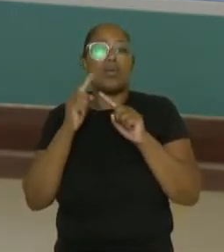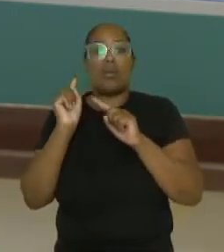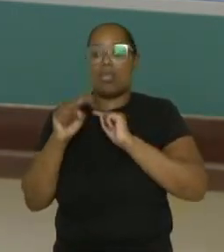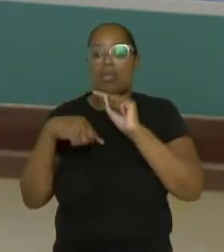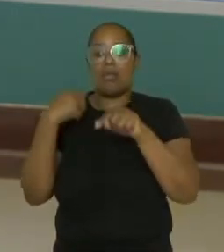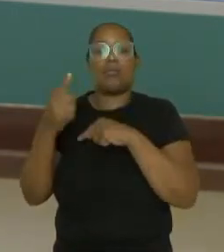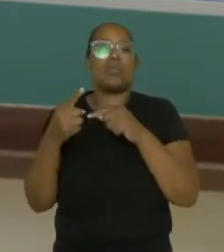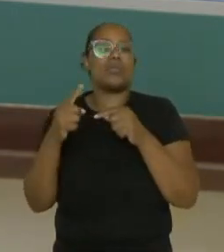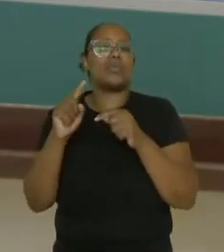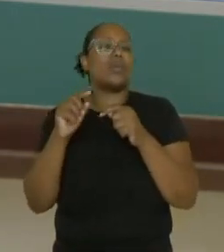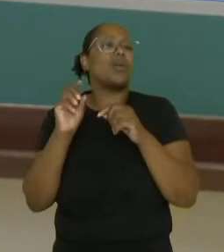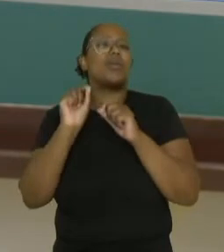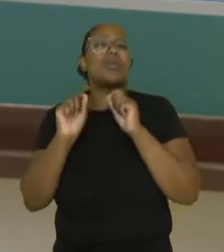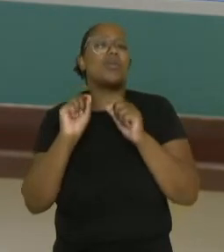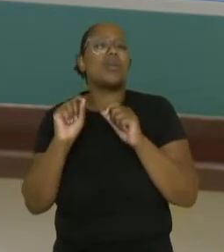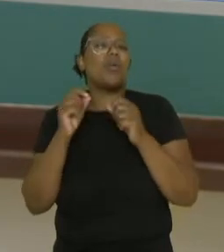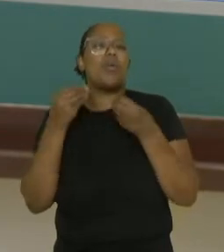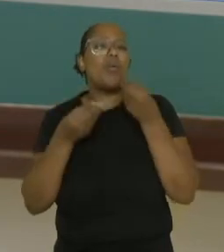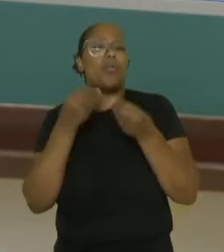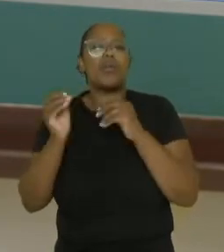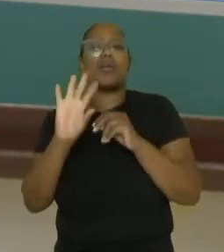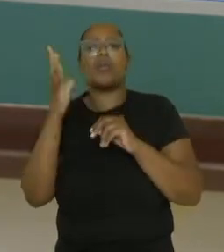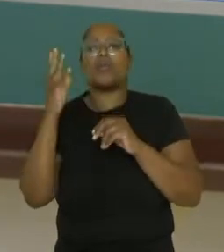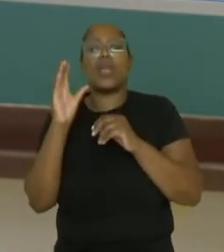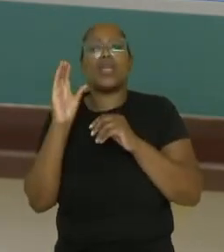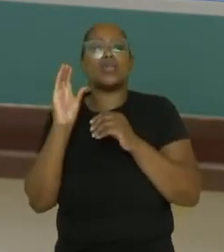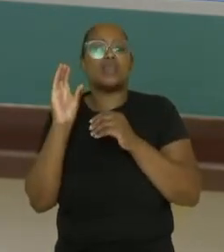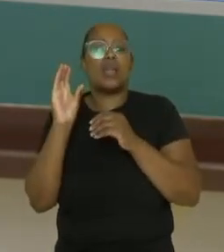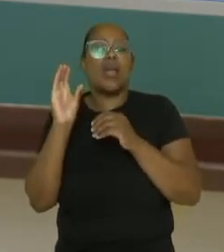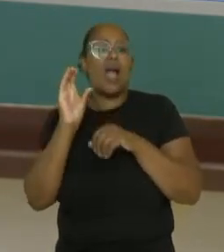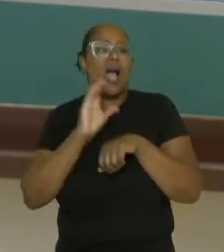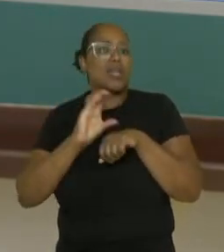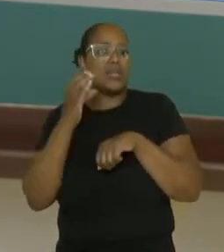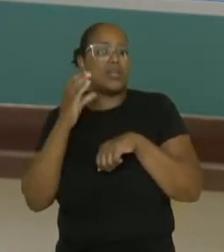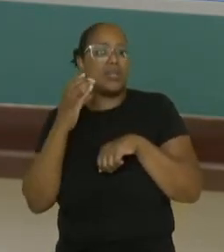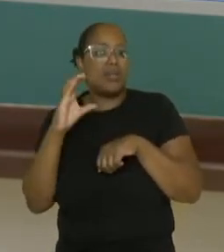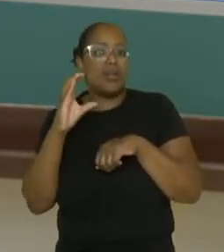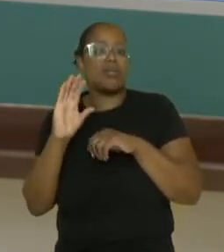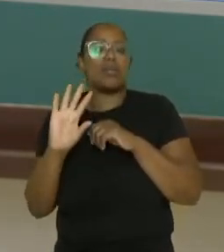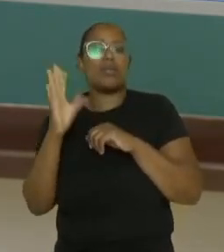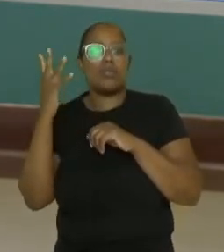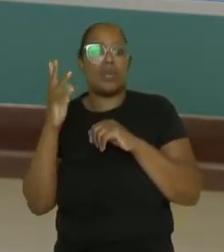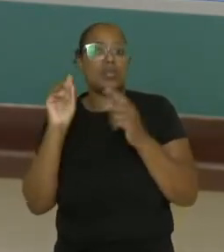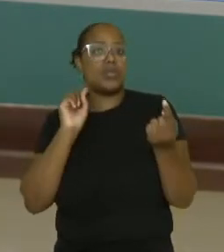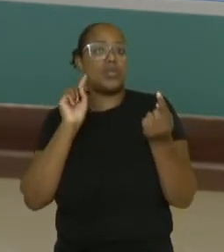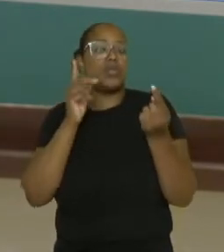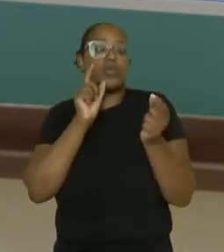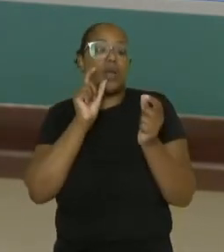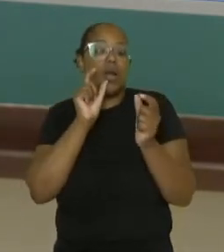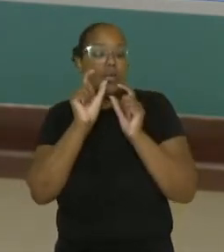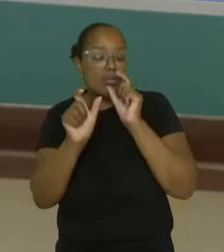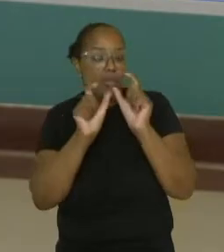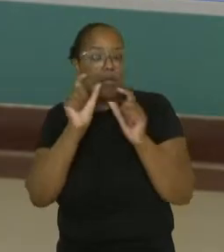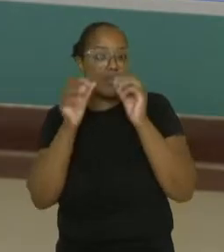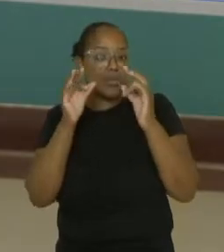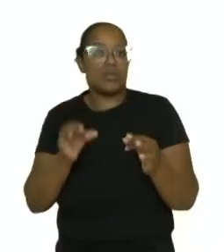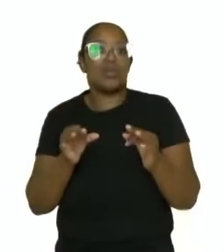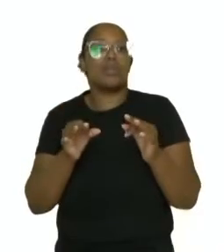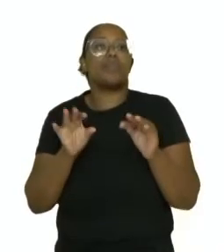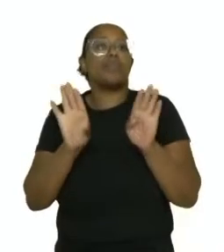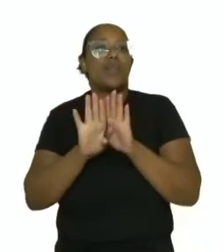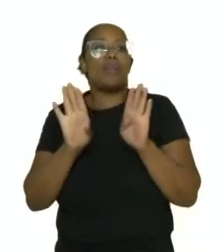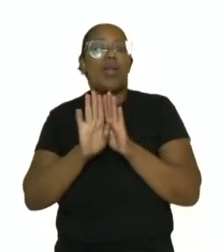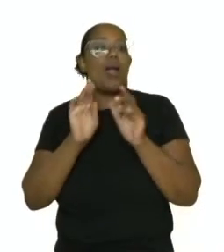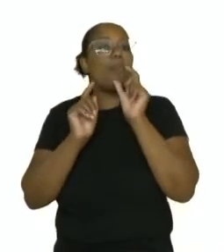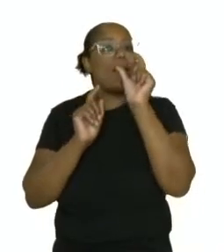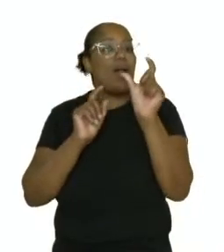falar, opa, que tipo de ciência é essa? Que tipo de argumentação ela vai usar? A palavra